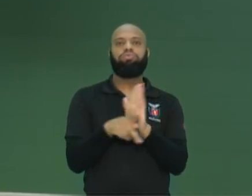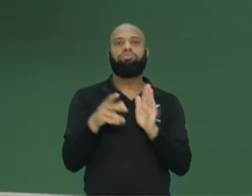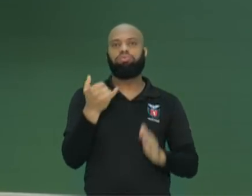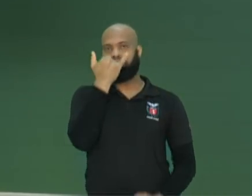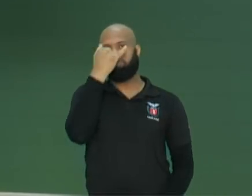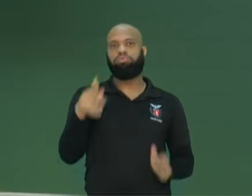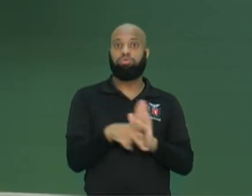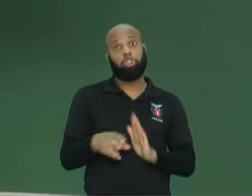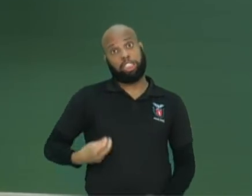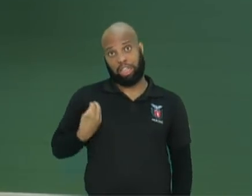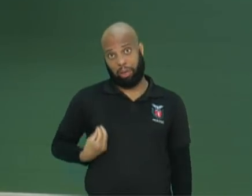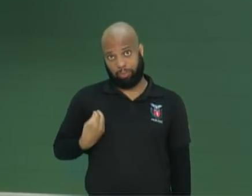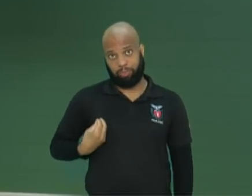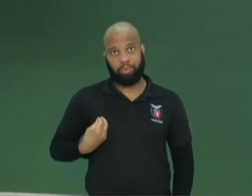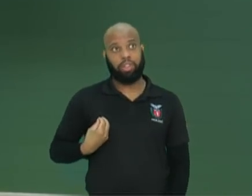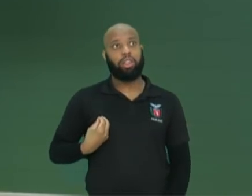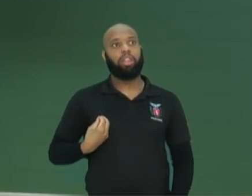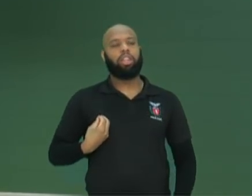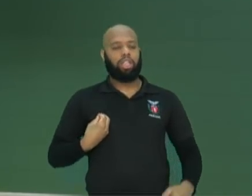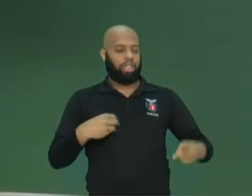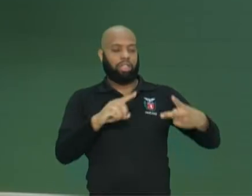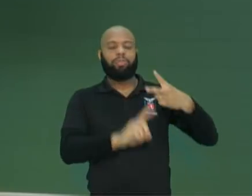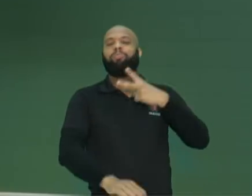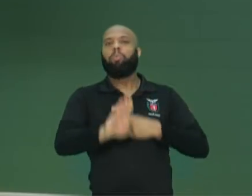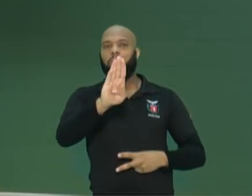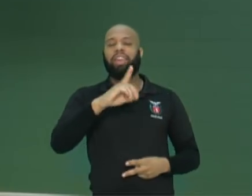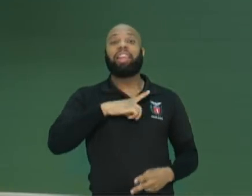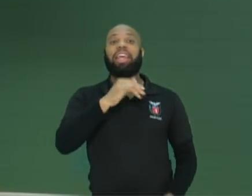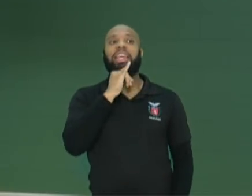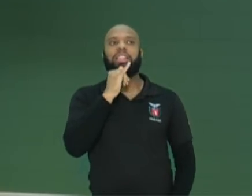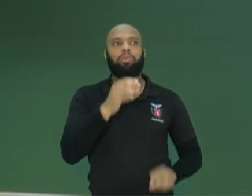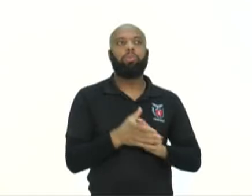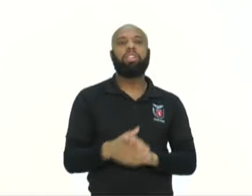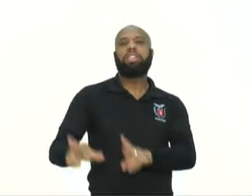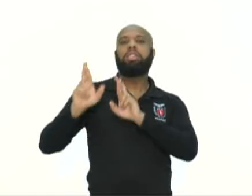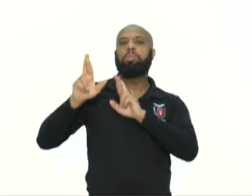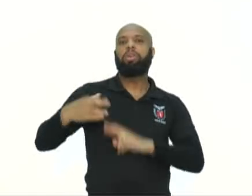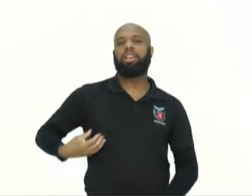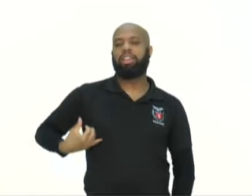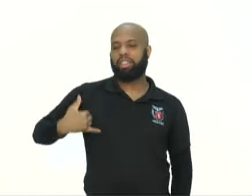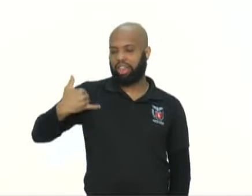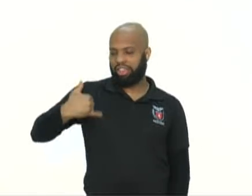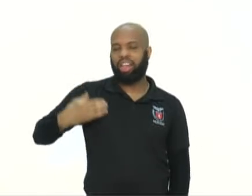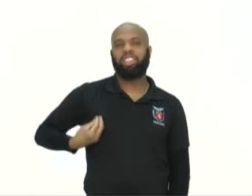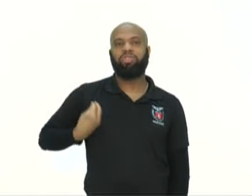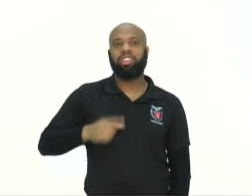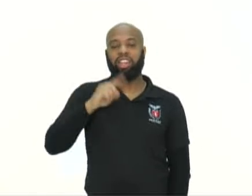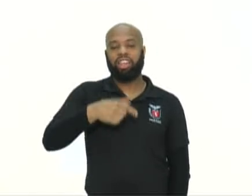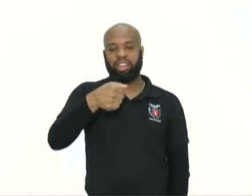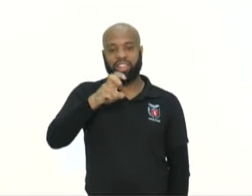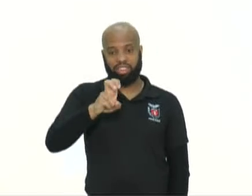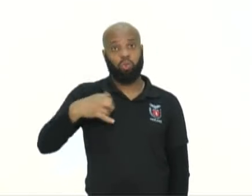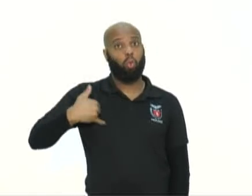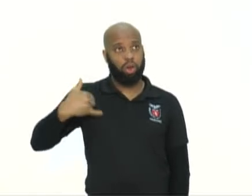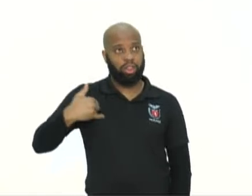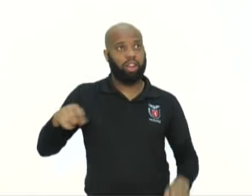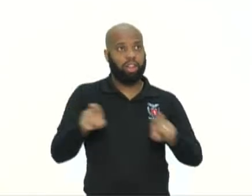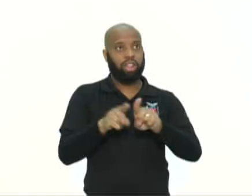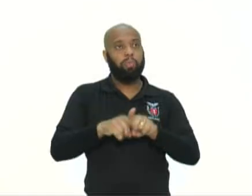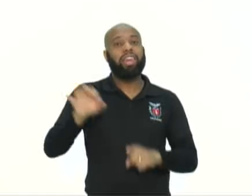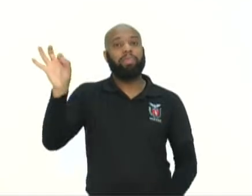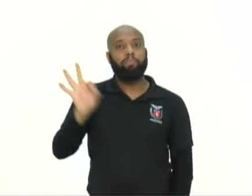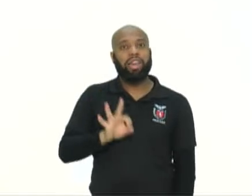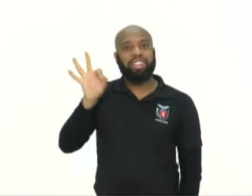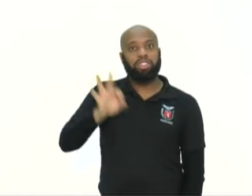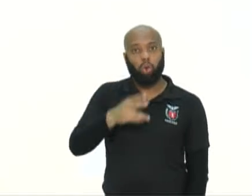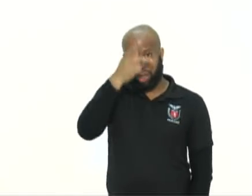vida das pessoas. E no Centro-Oeste, alguns exemplos ali. Expectativa de vida de 75 anos, a taxa de